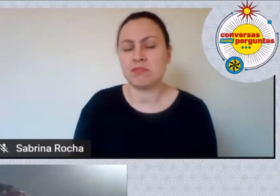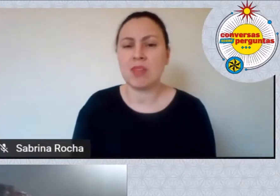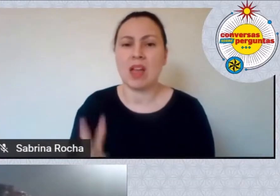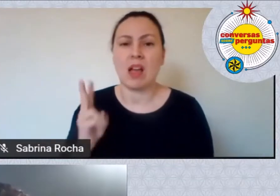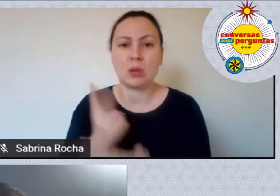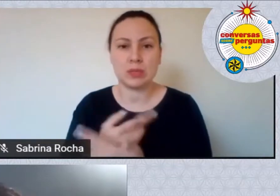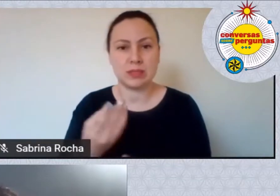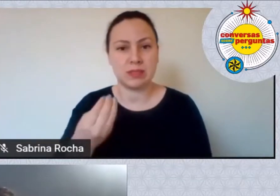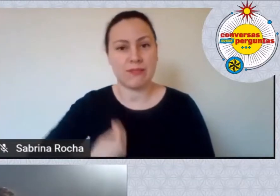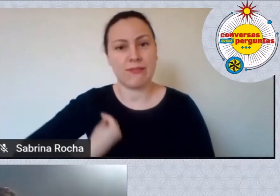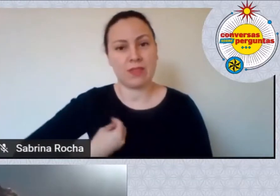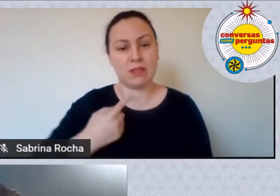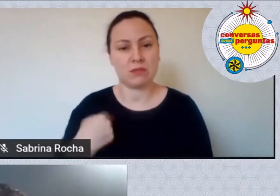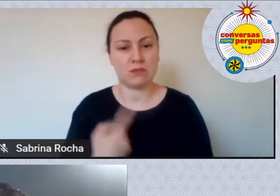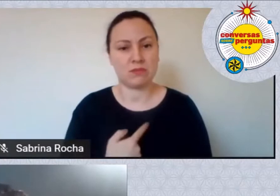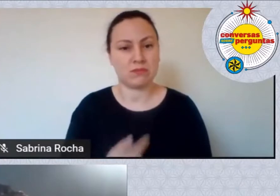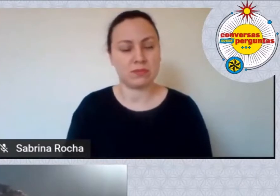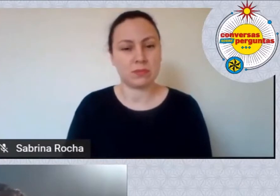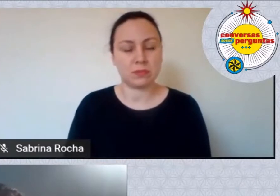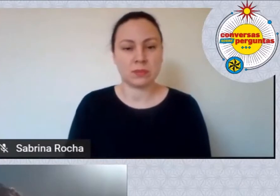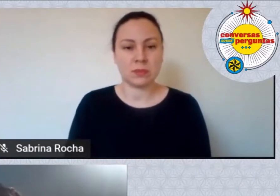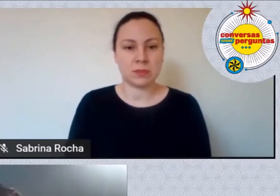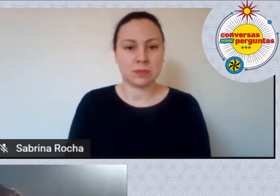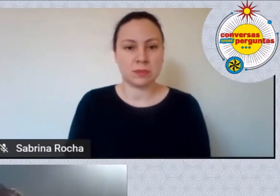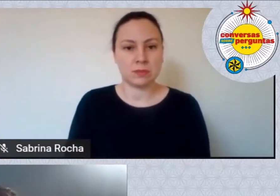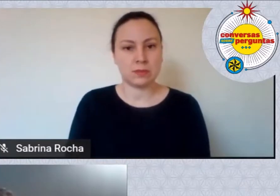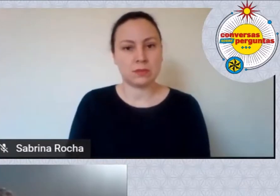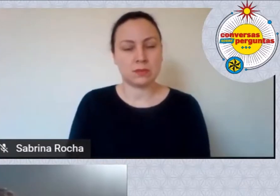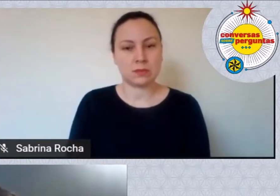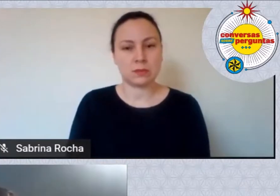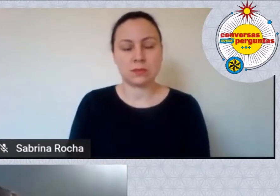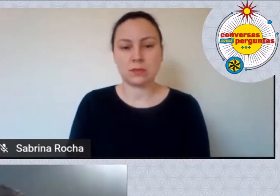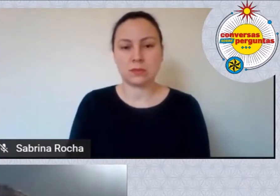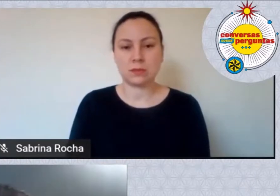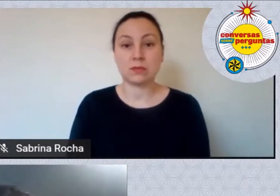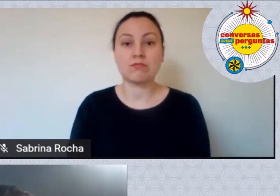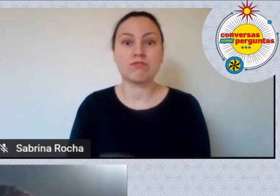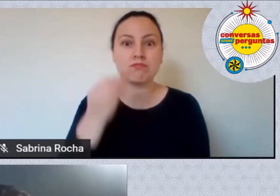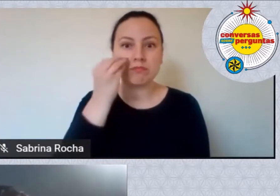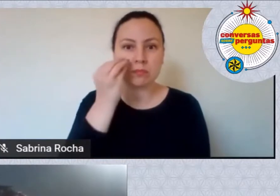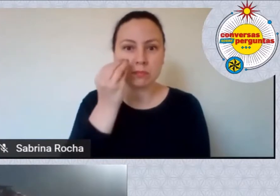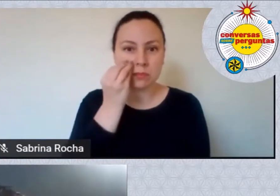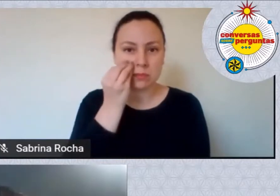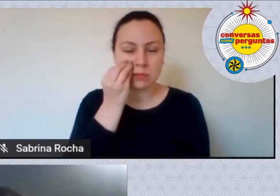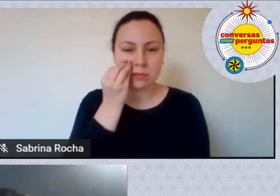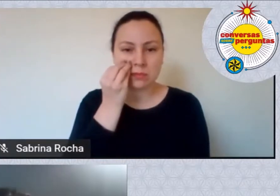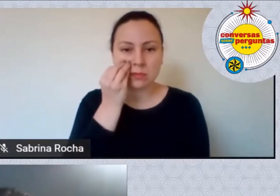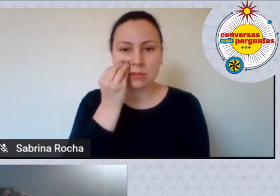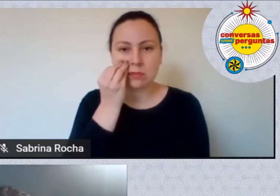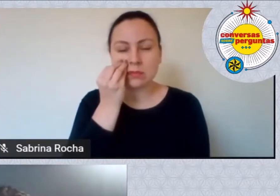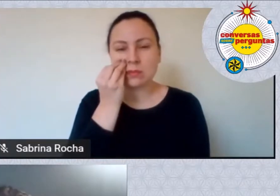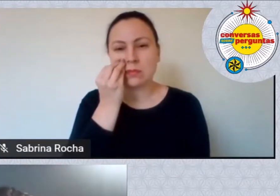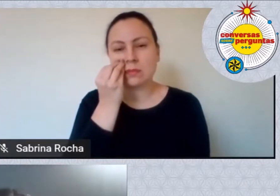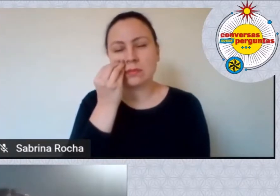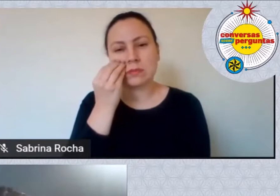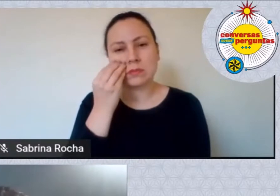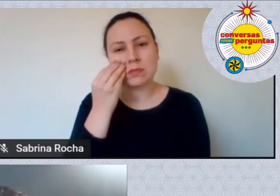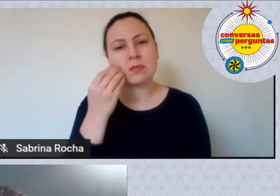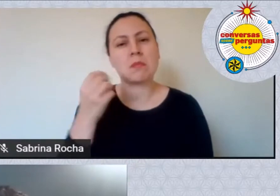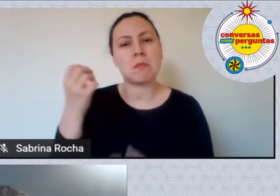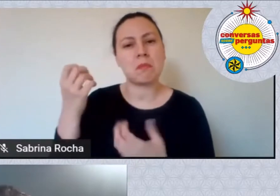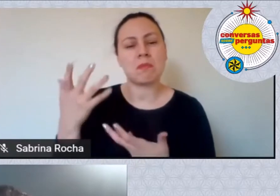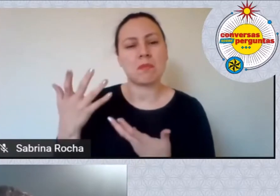Eu acho que sim, a tentativa de oferecer algumas provisões assim, narrativas,